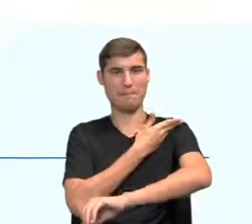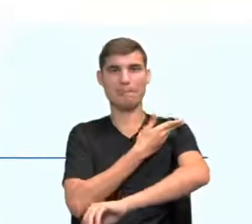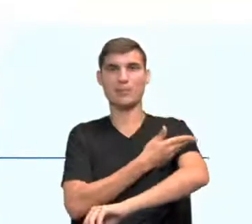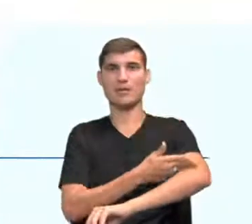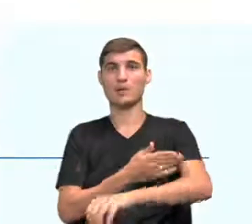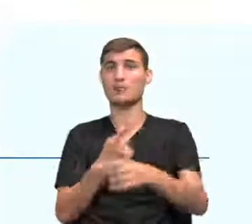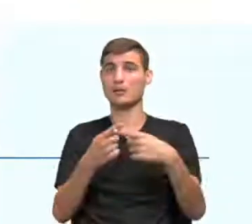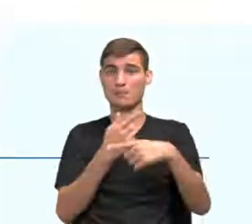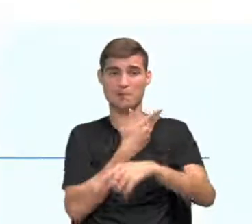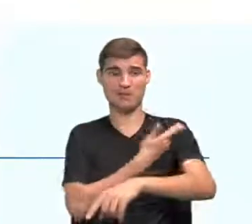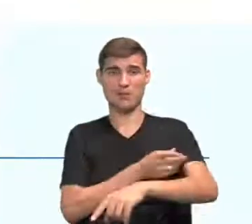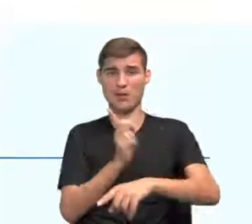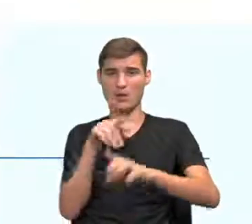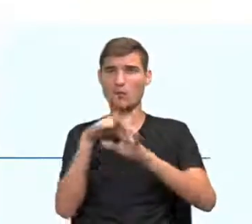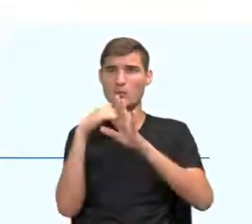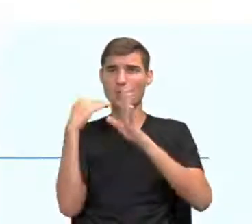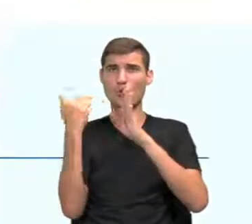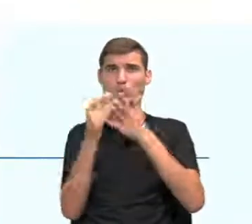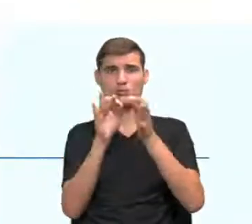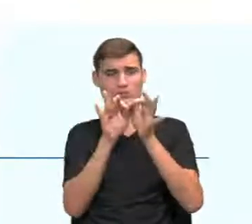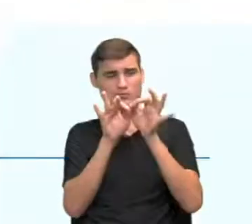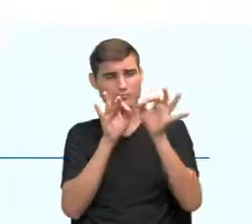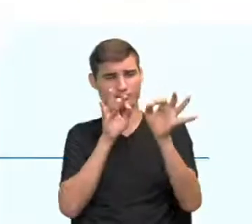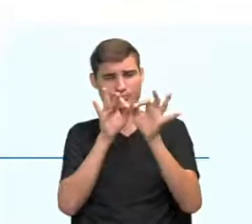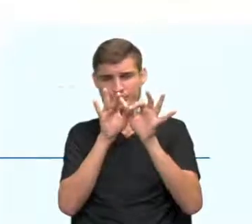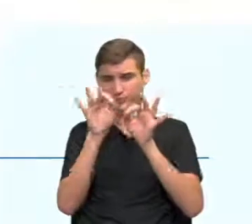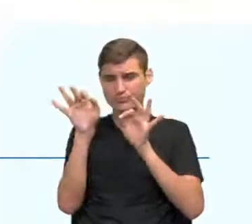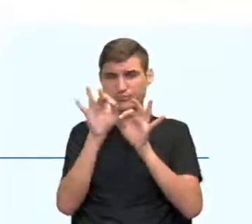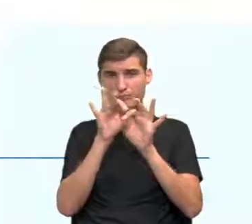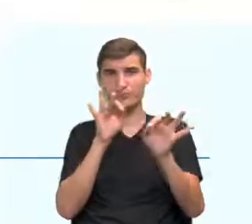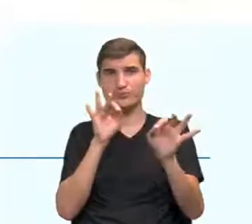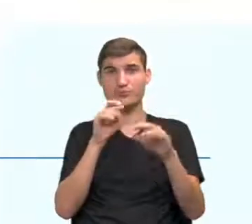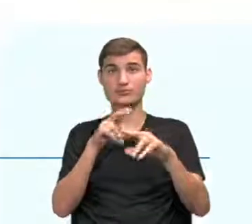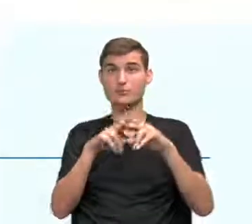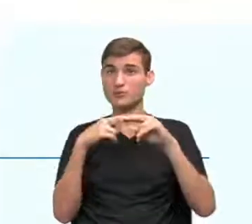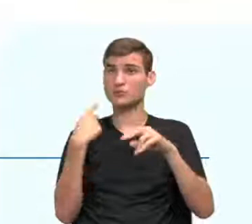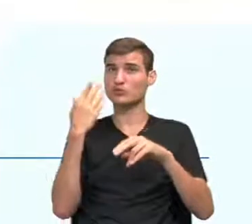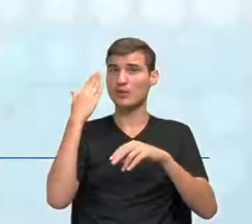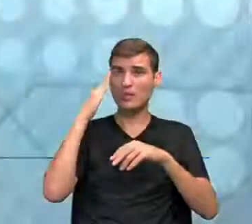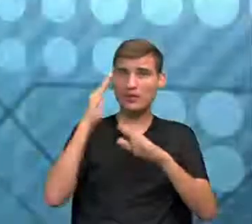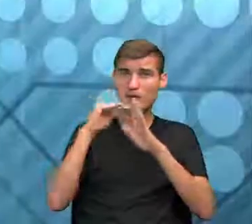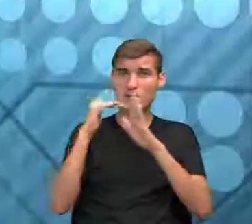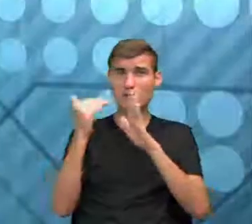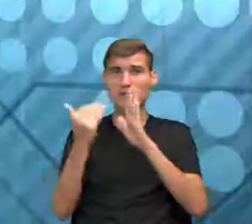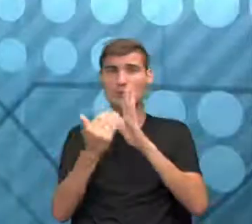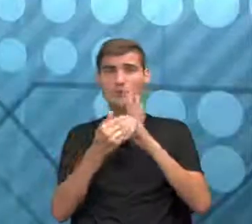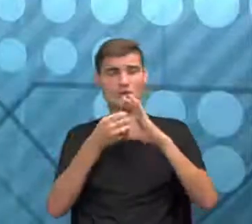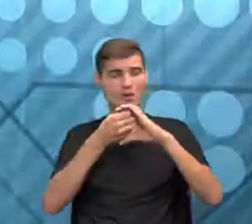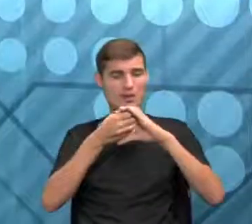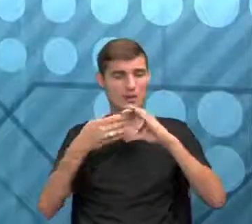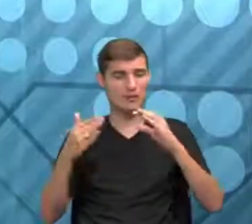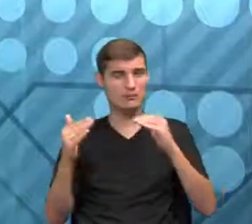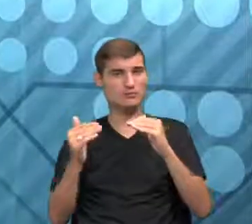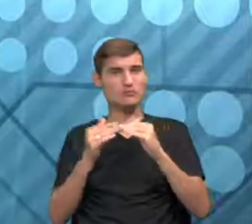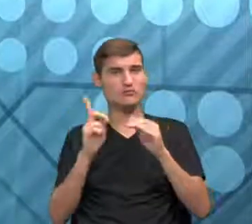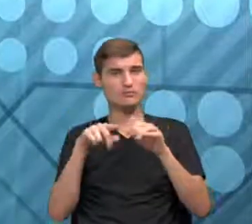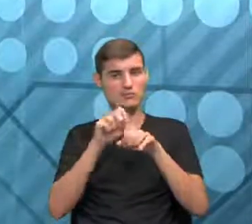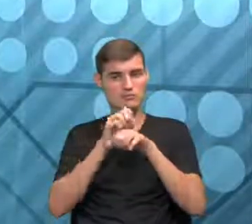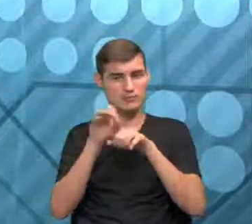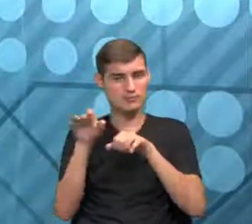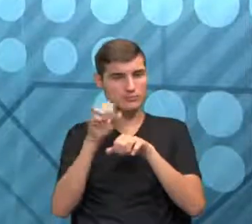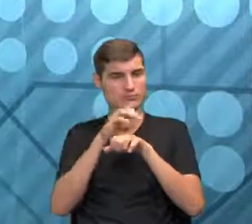branca porque ela tem todos os comprimentos de onda. Então, é assim que a gente entende todas essas características de